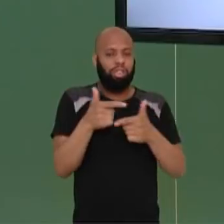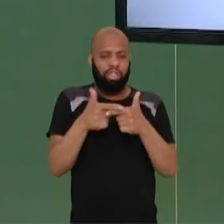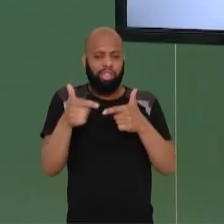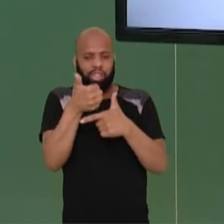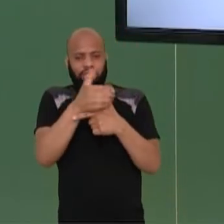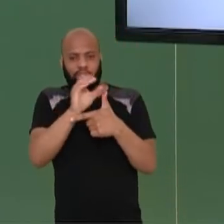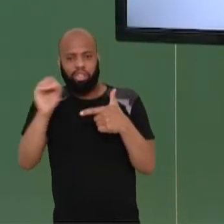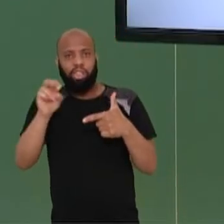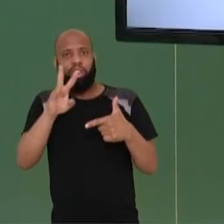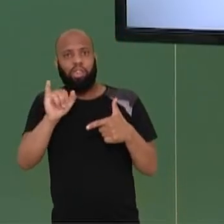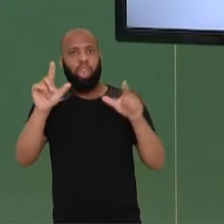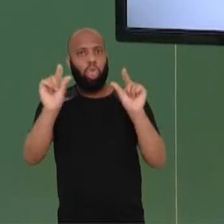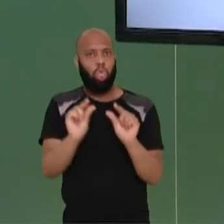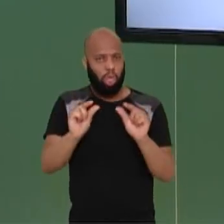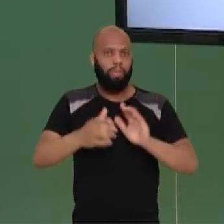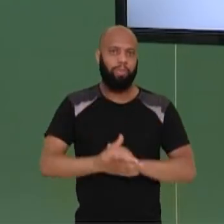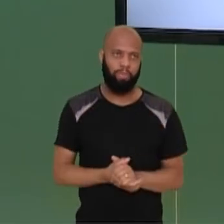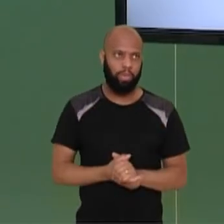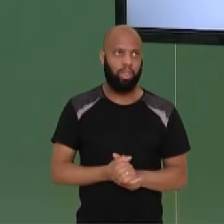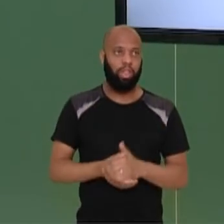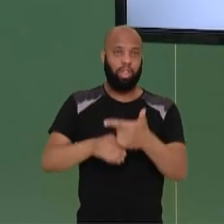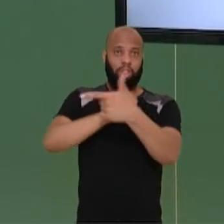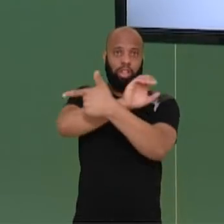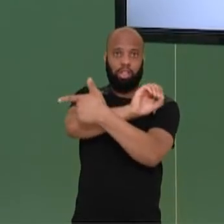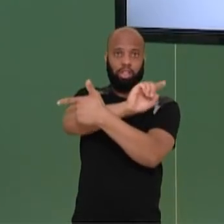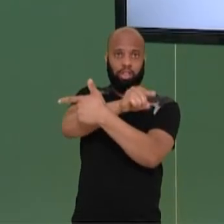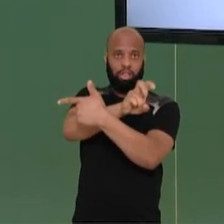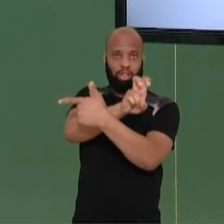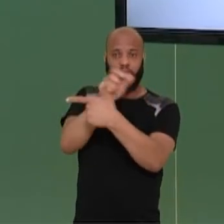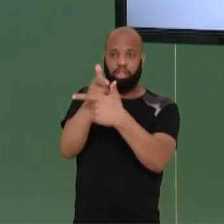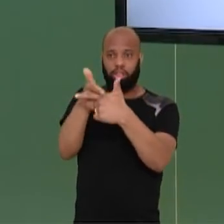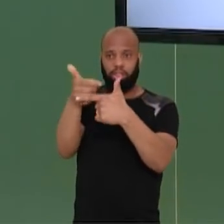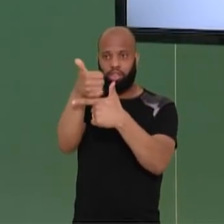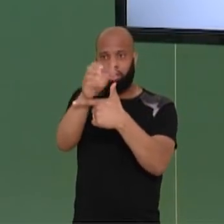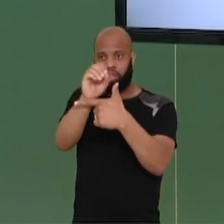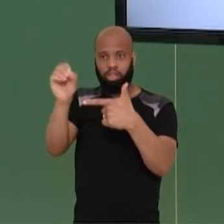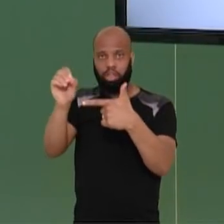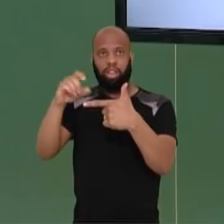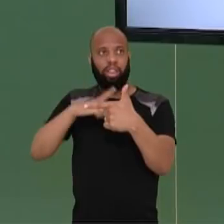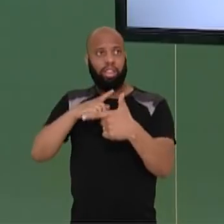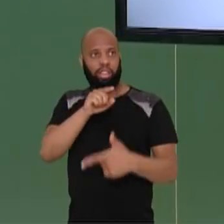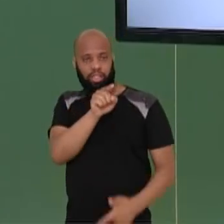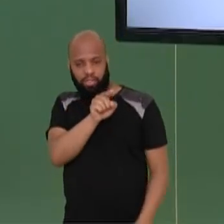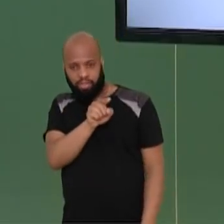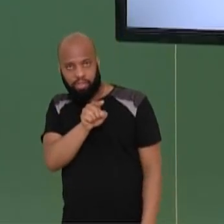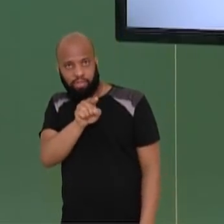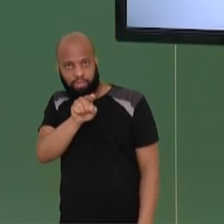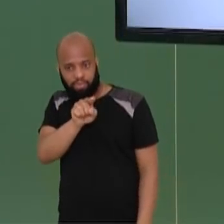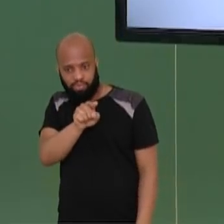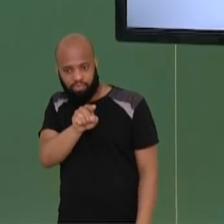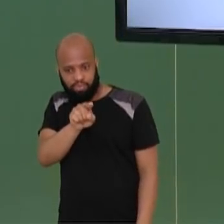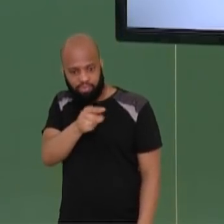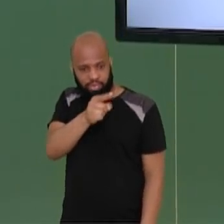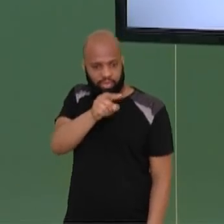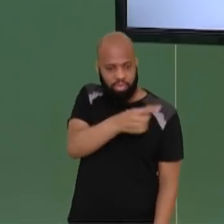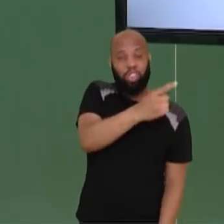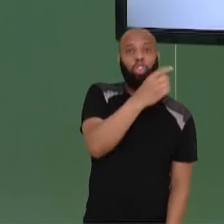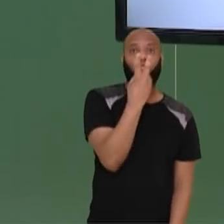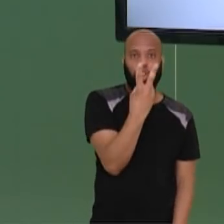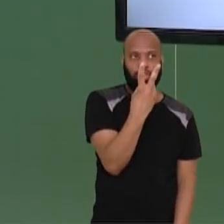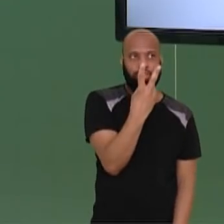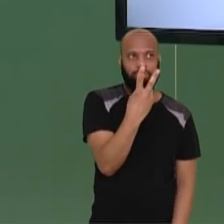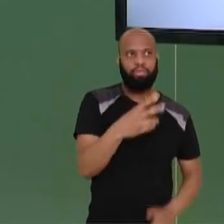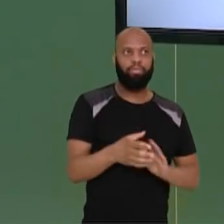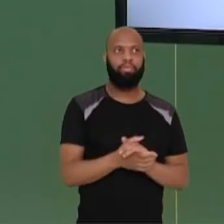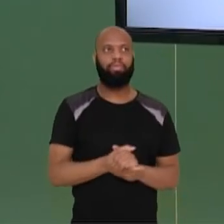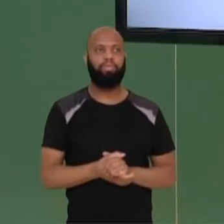por 100, ele vai ficar menor ainda. Eu caminho com a vírgula 2 casas para a esquerda, ok?